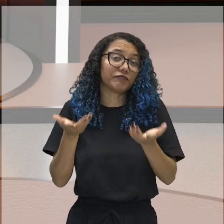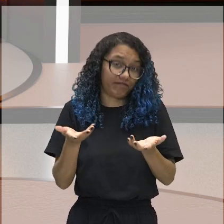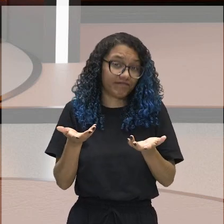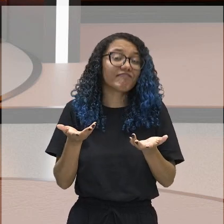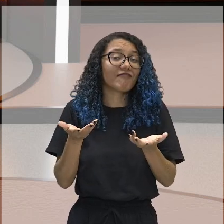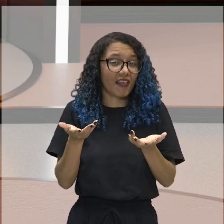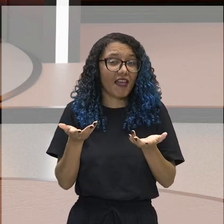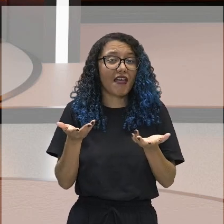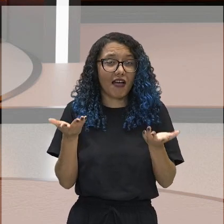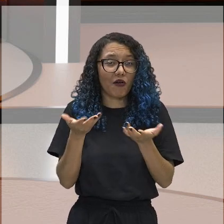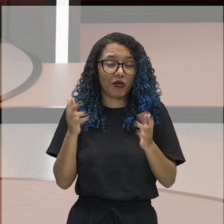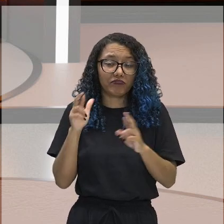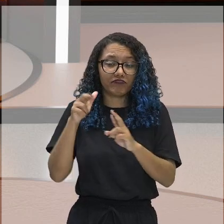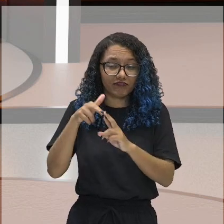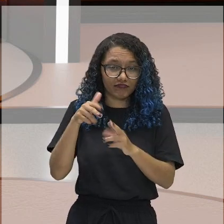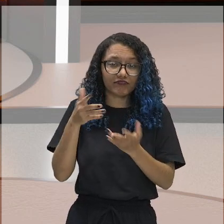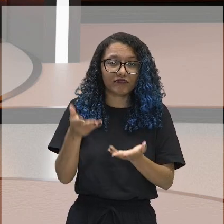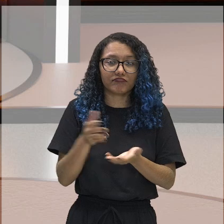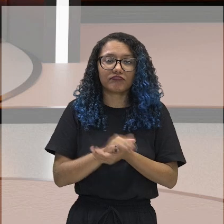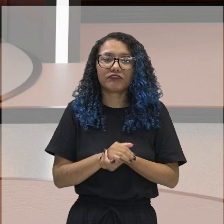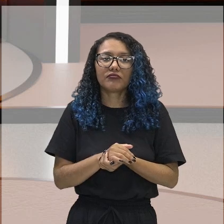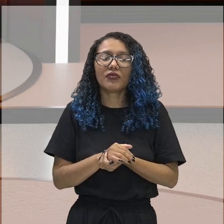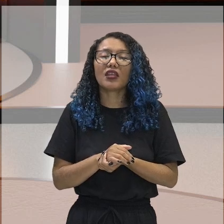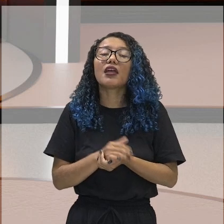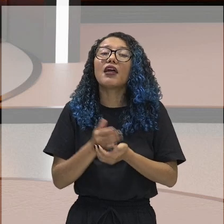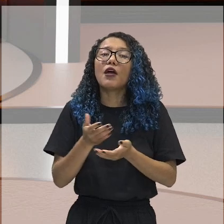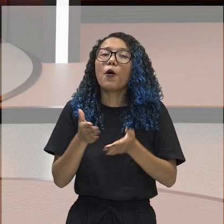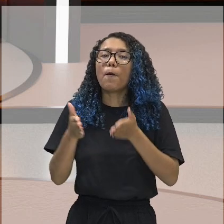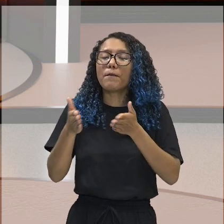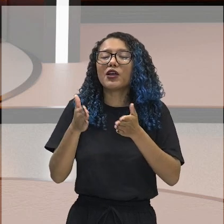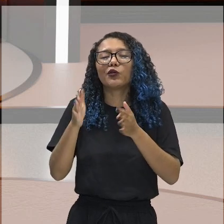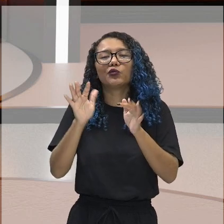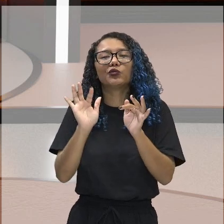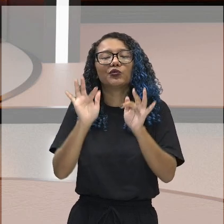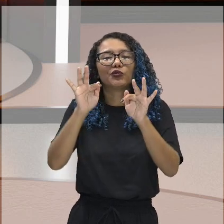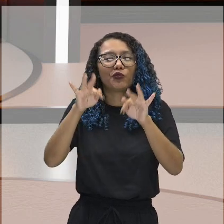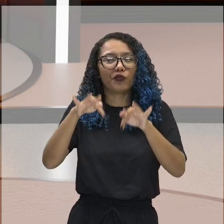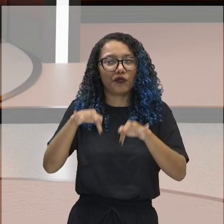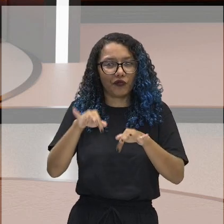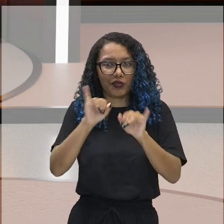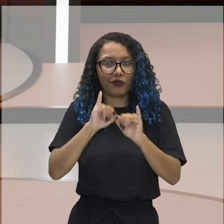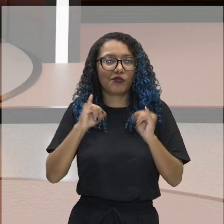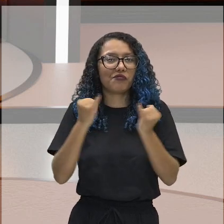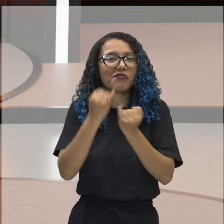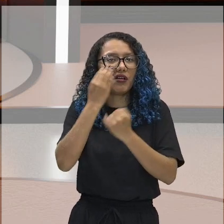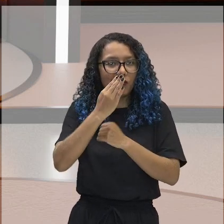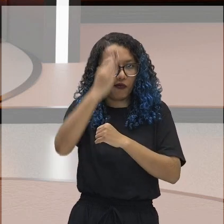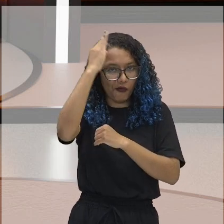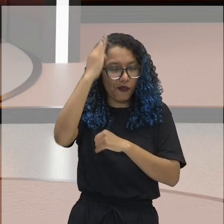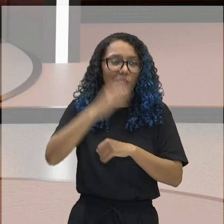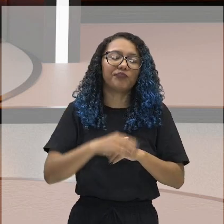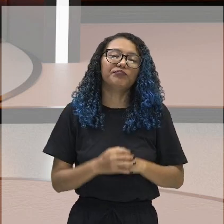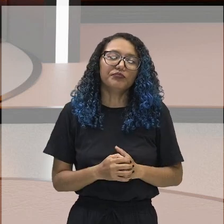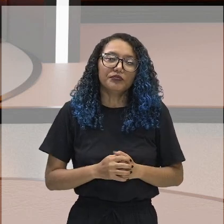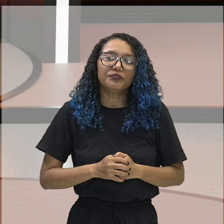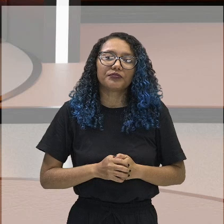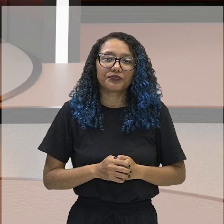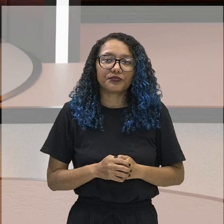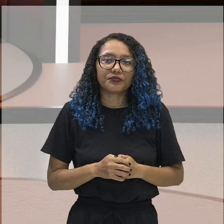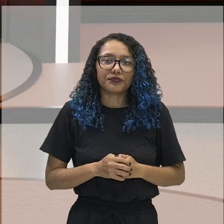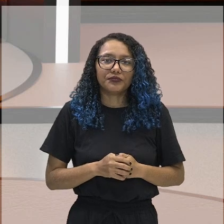A gente está, então, ali finalizando, não é mesmo? O grande Império Romano, tá? Então, olha